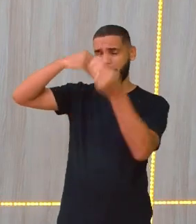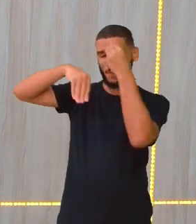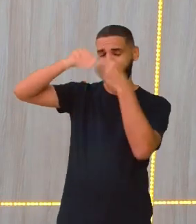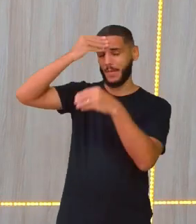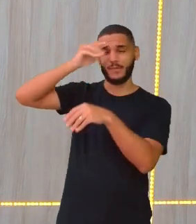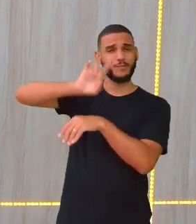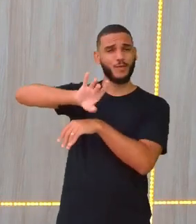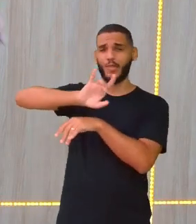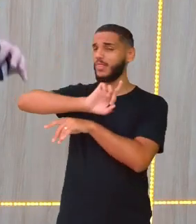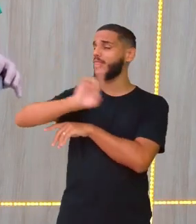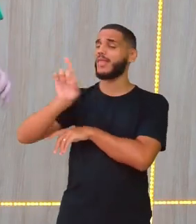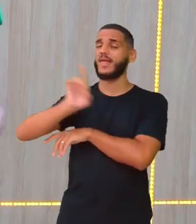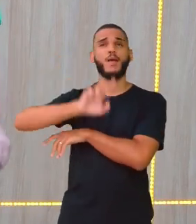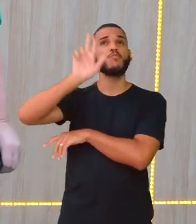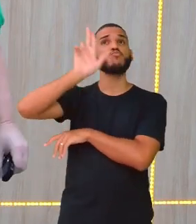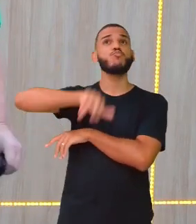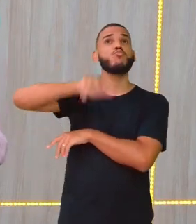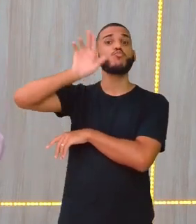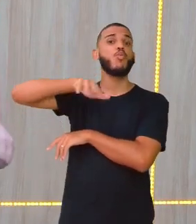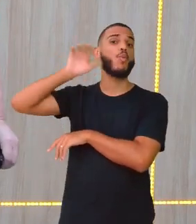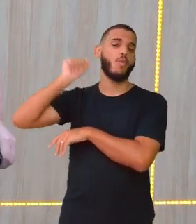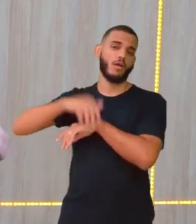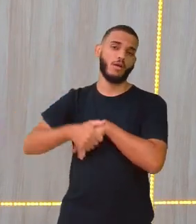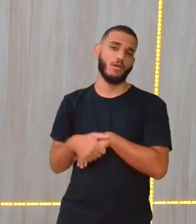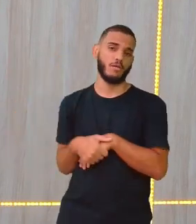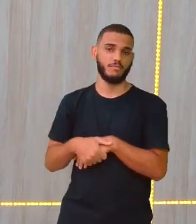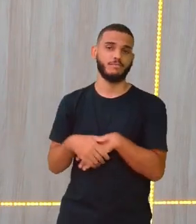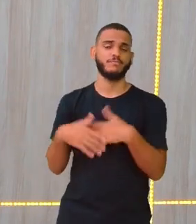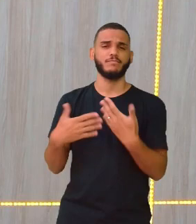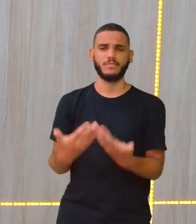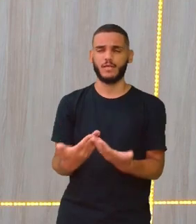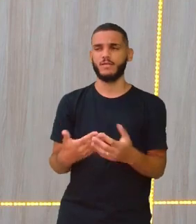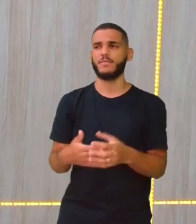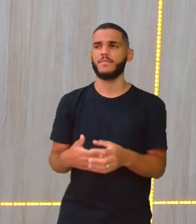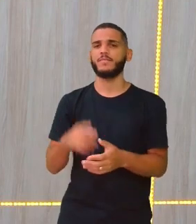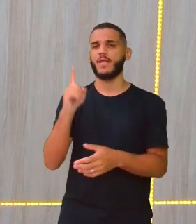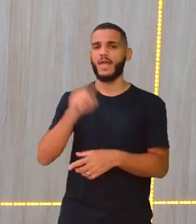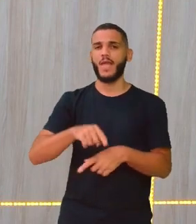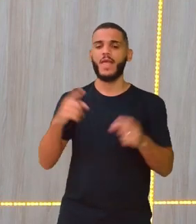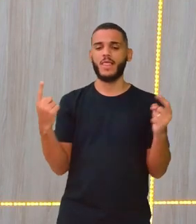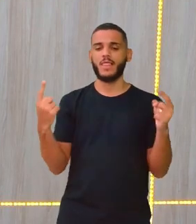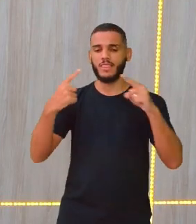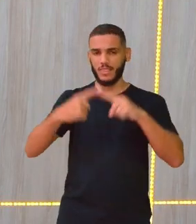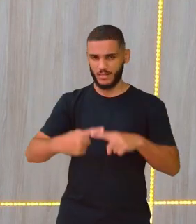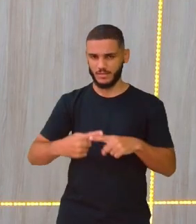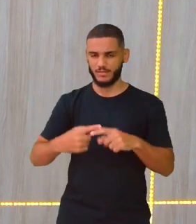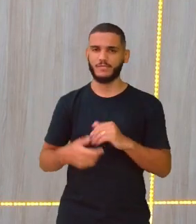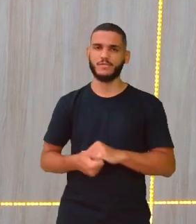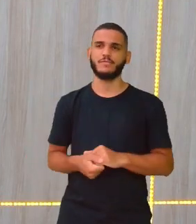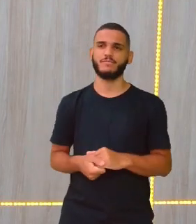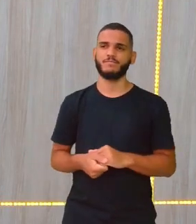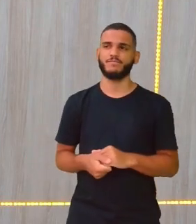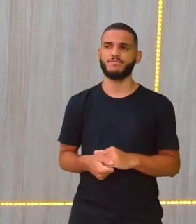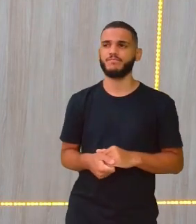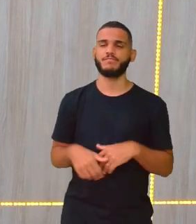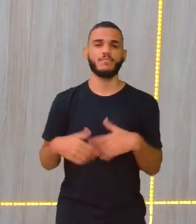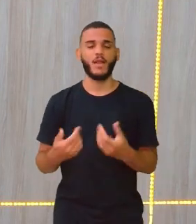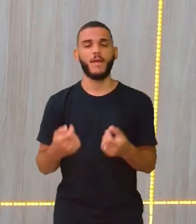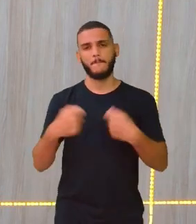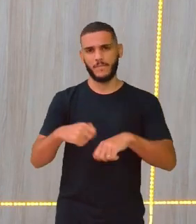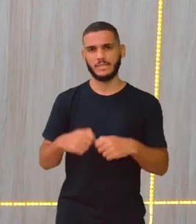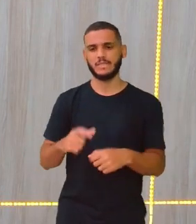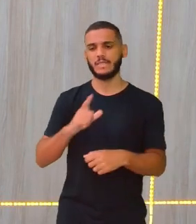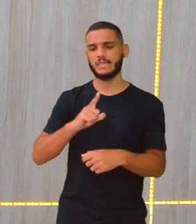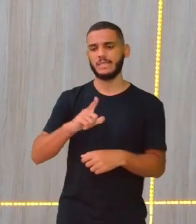Não é e nem nunca foi matemática. Então, é desafio. Vá construindo o